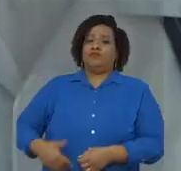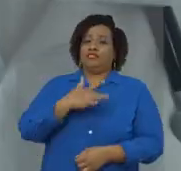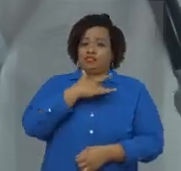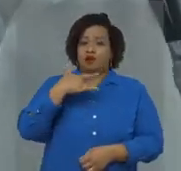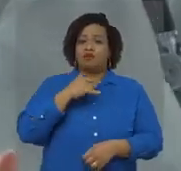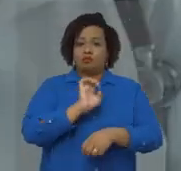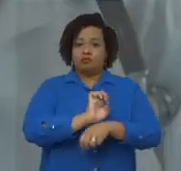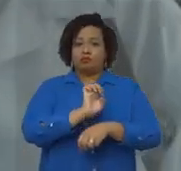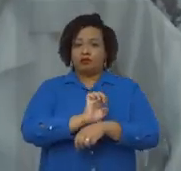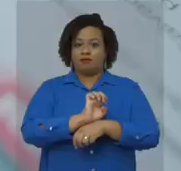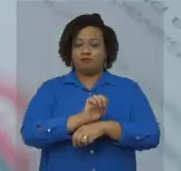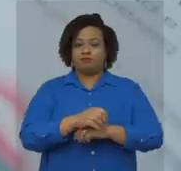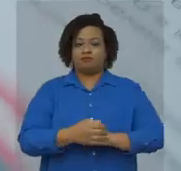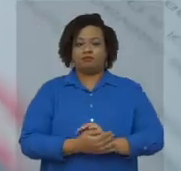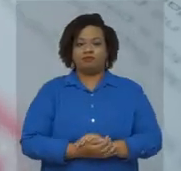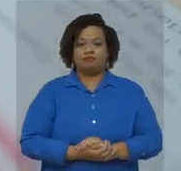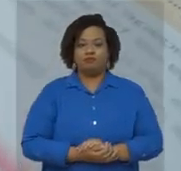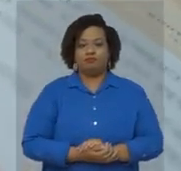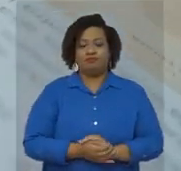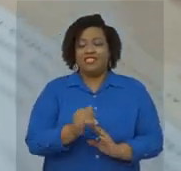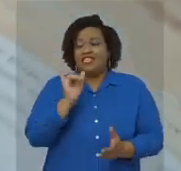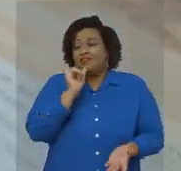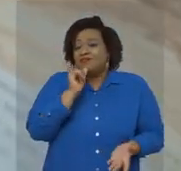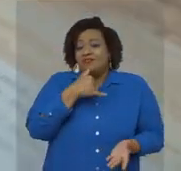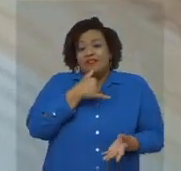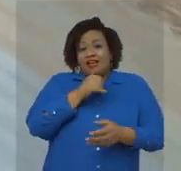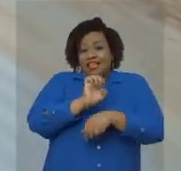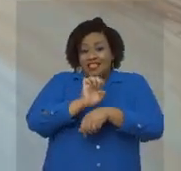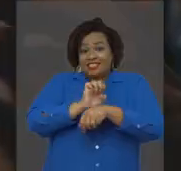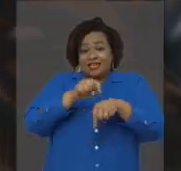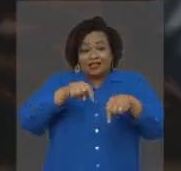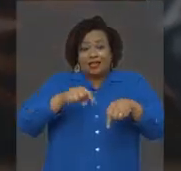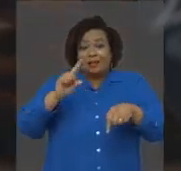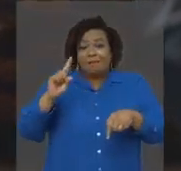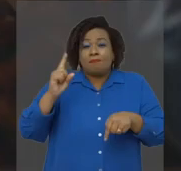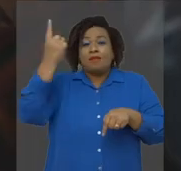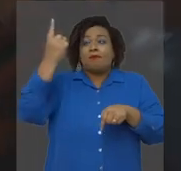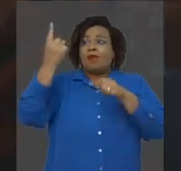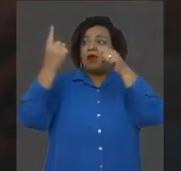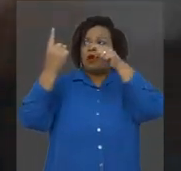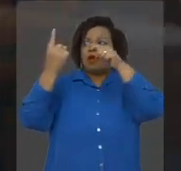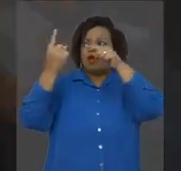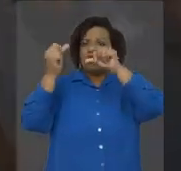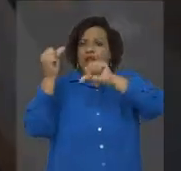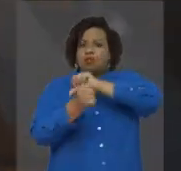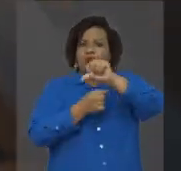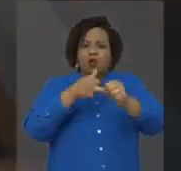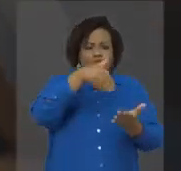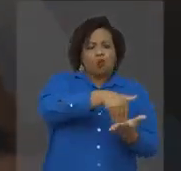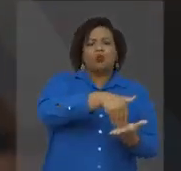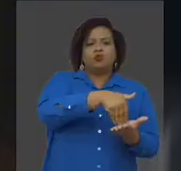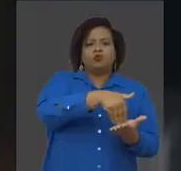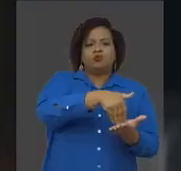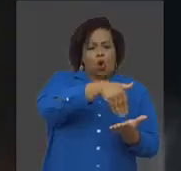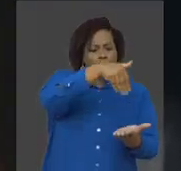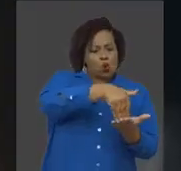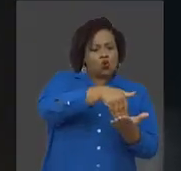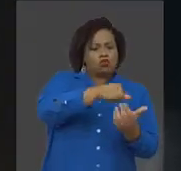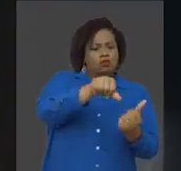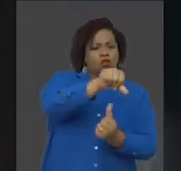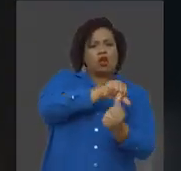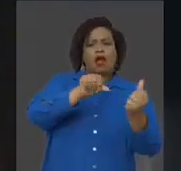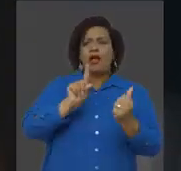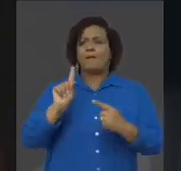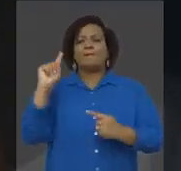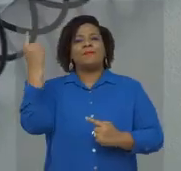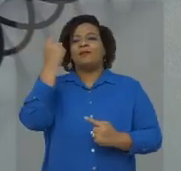pública de saúde do estado. Infelizmente, o nosso estado é o primeiro onde devia ser o último. E é o último